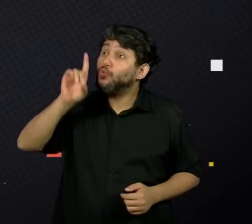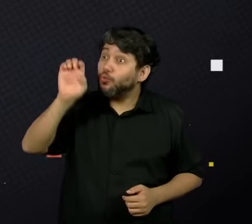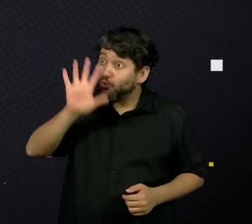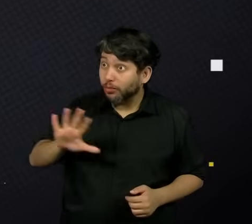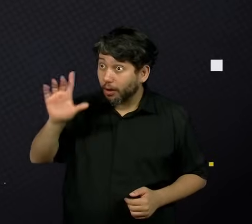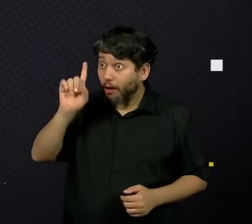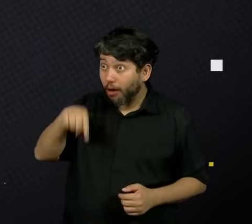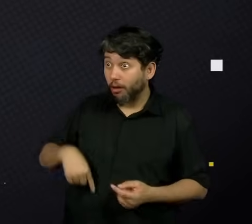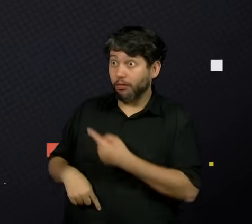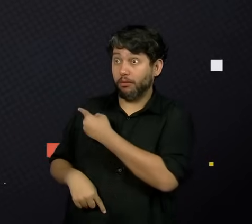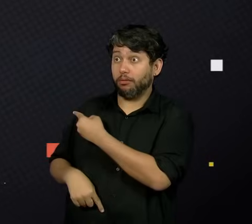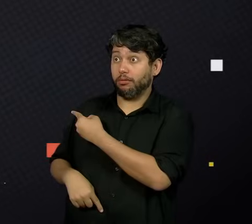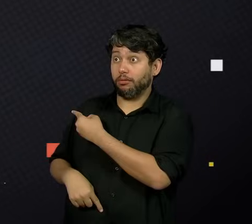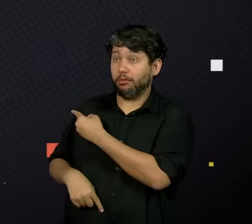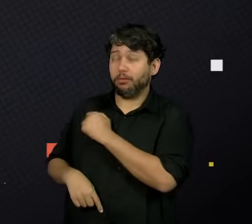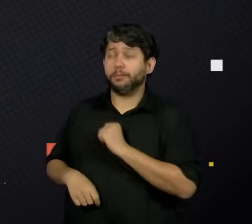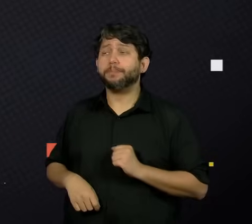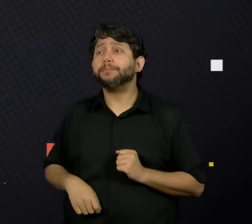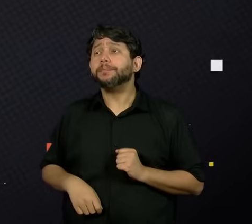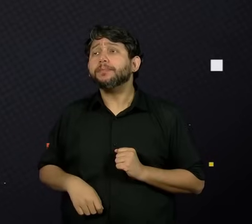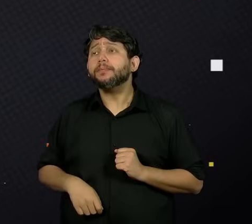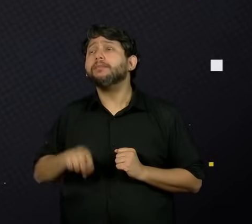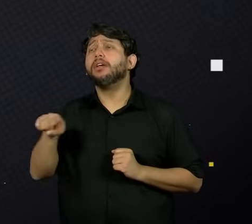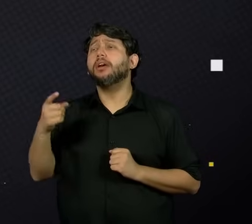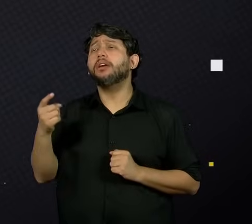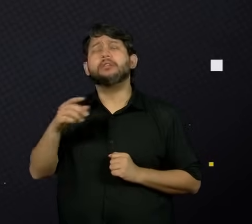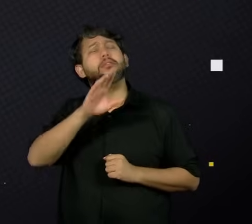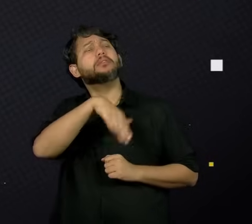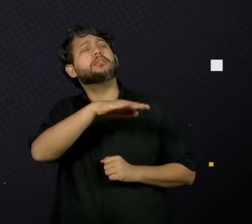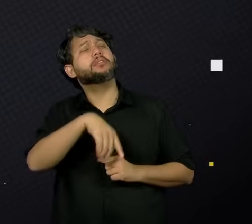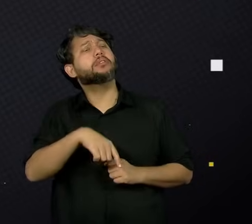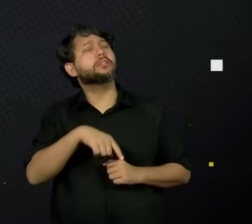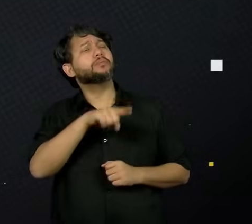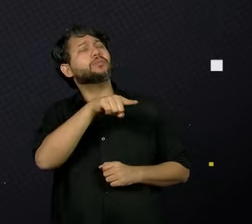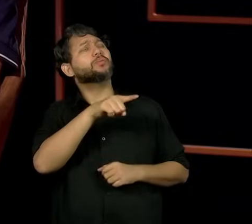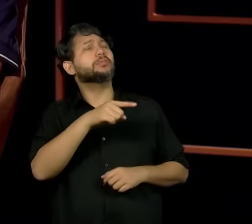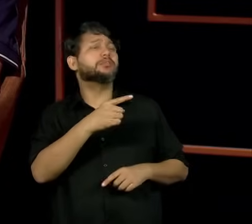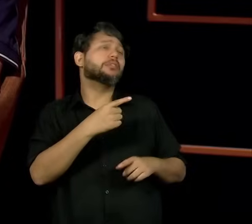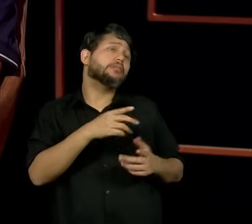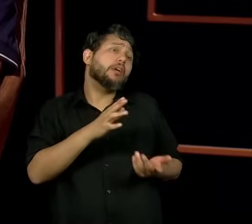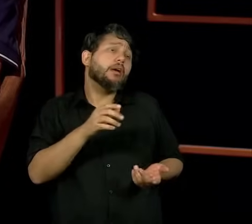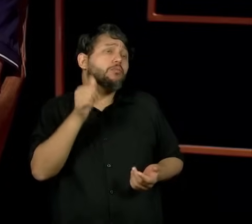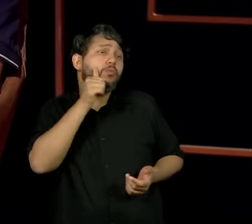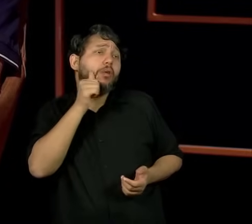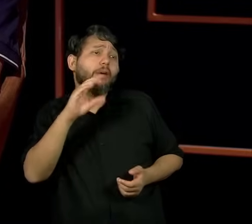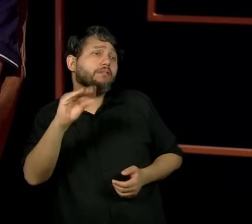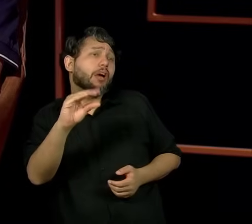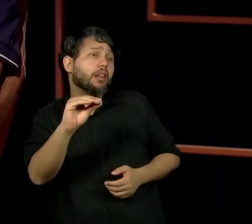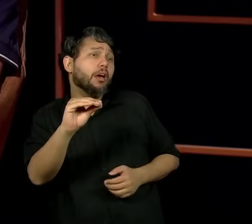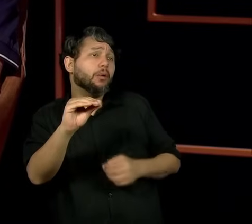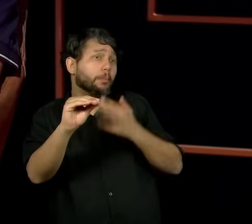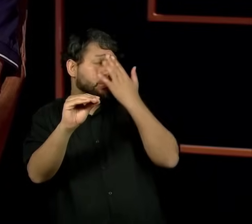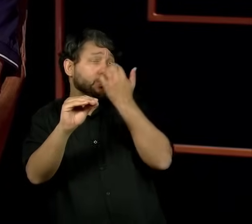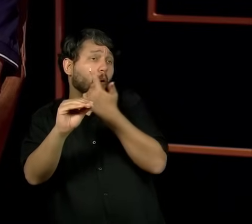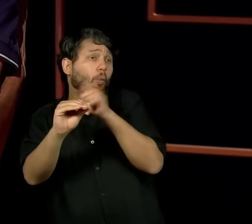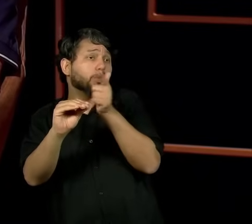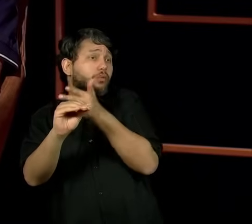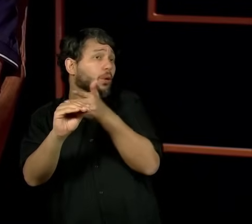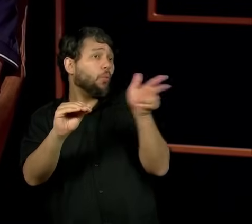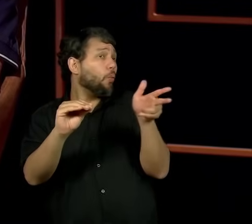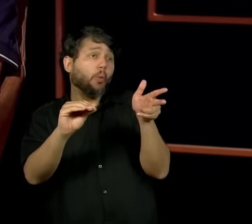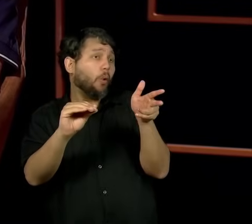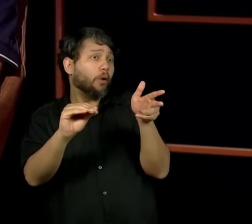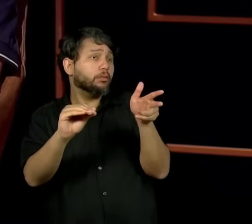Henrique Martins. E ele falou assim, Jaque, você às vezes, a Débora não está falando, você não corta para outra pessoa. Eu disse,